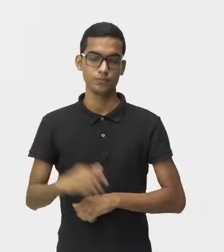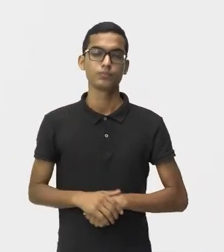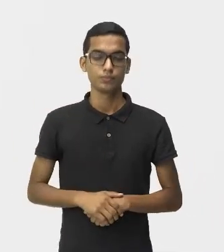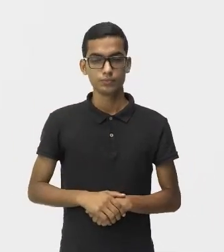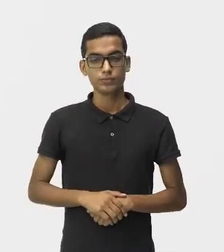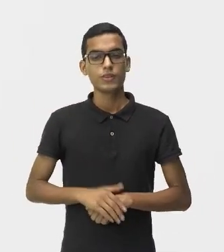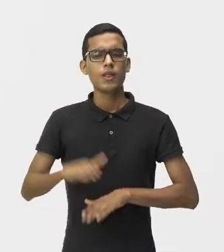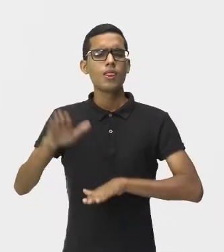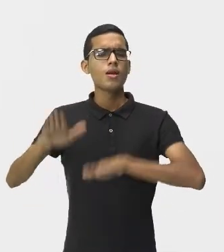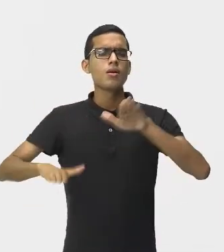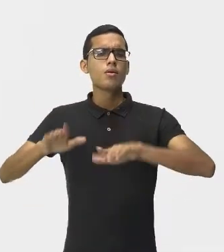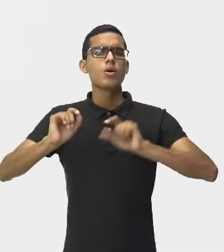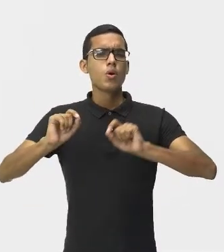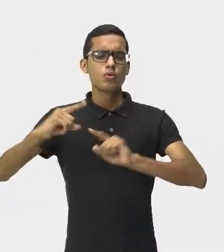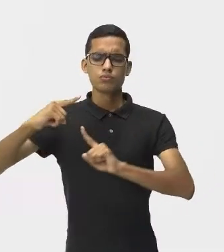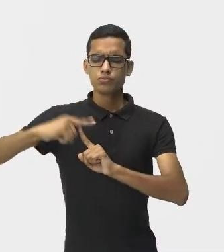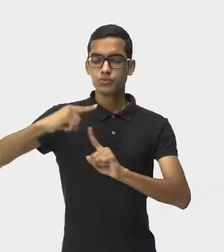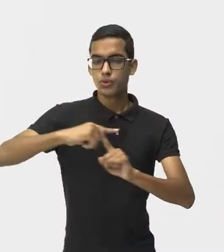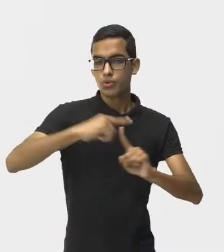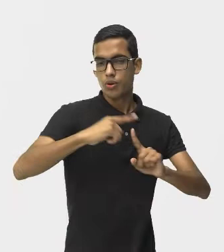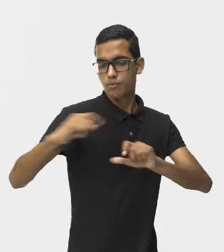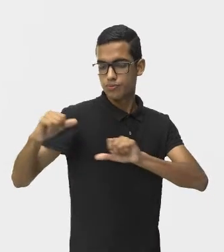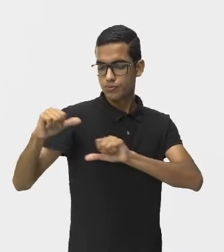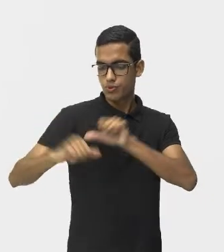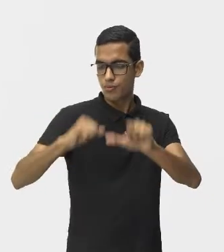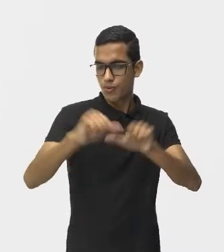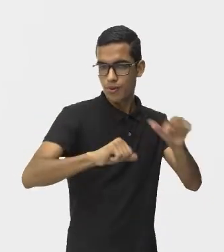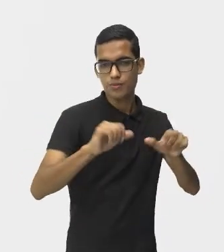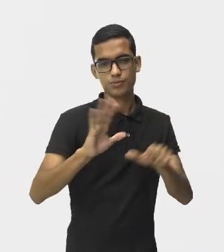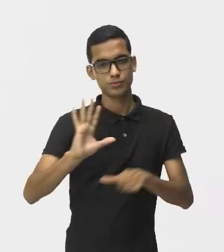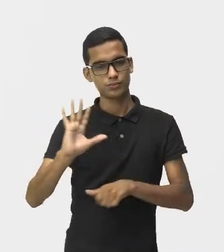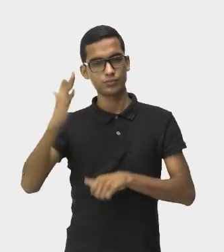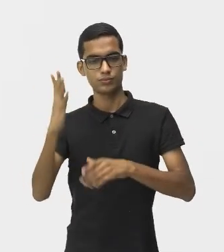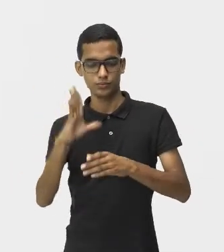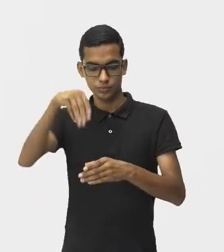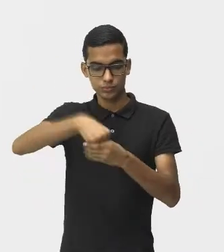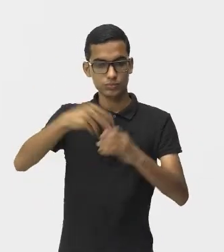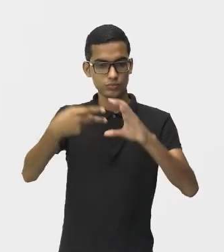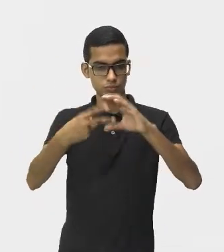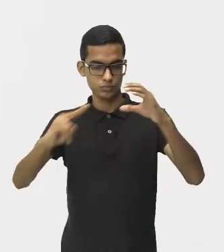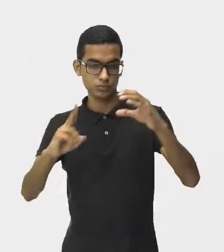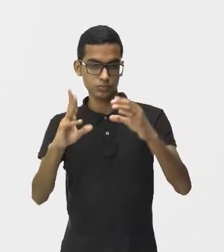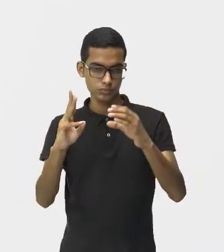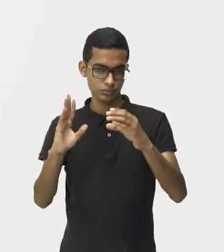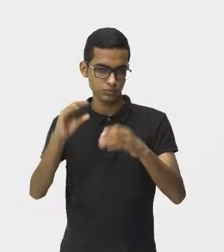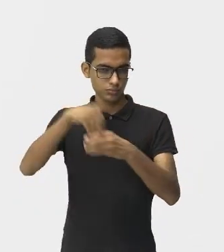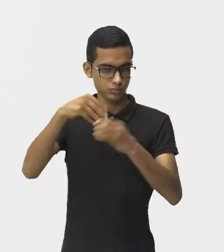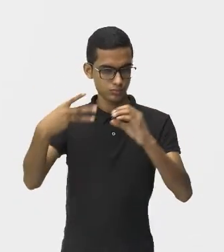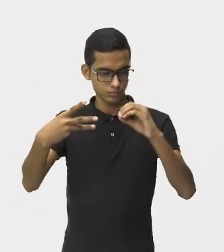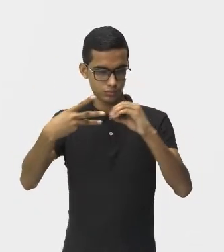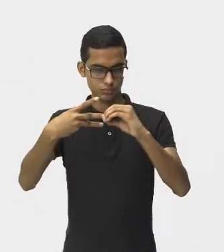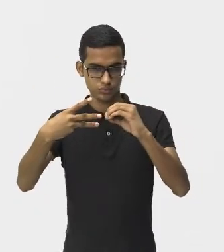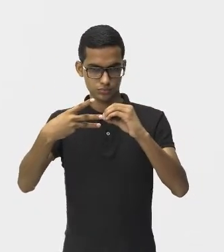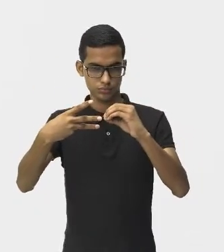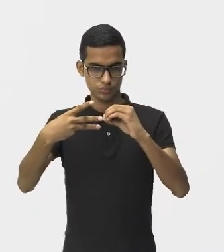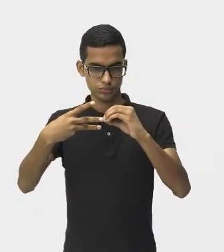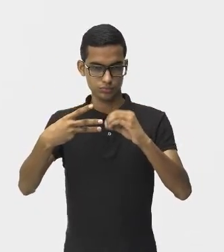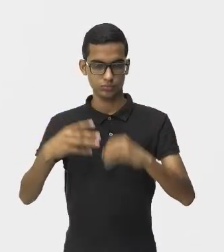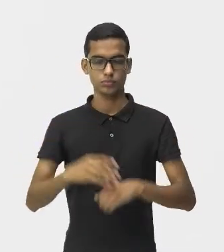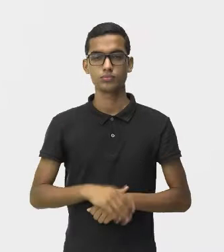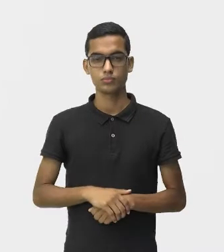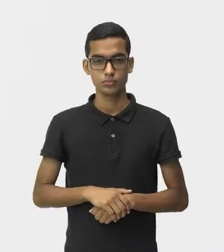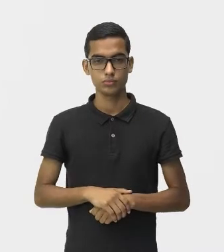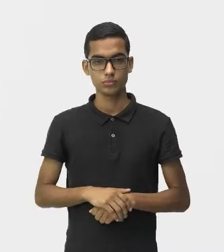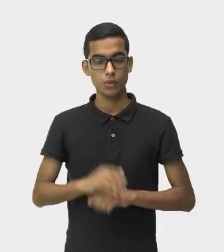ali do tipo de mudanças, tipos de mutações que acontecem ali naquela célula. E aí podem ser transmitidas